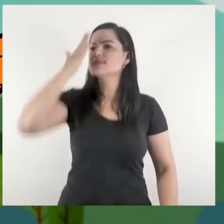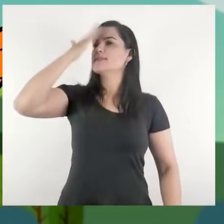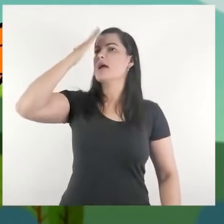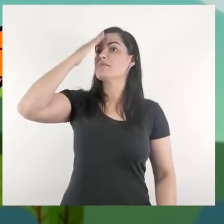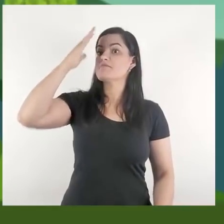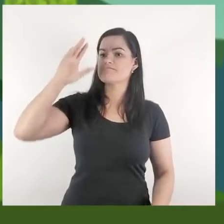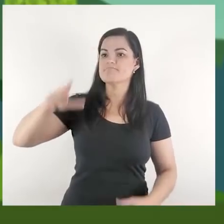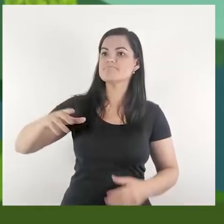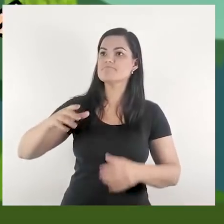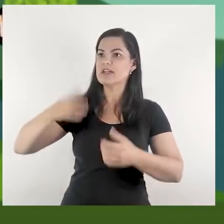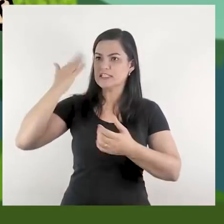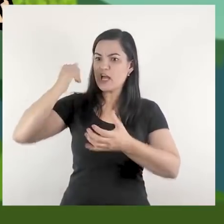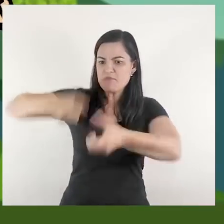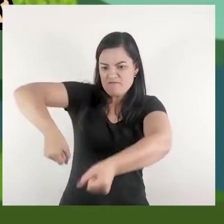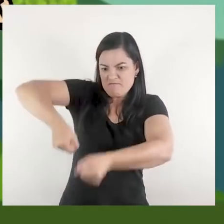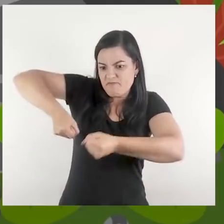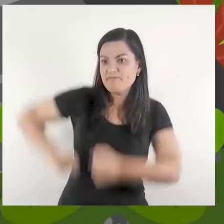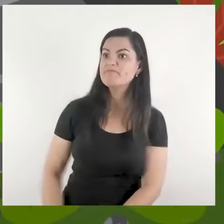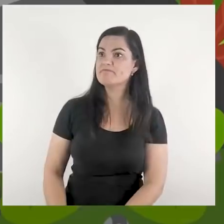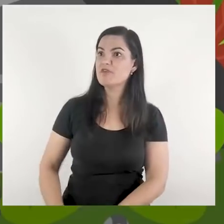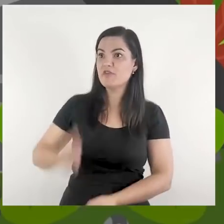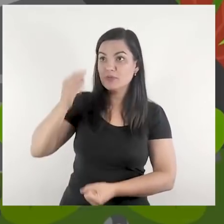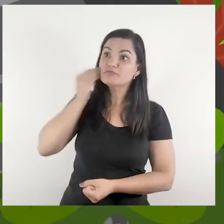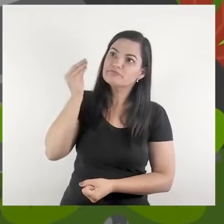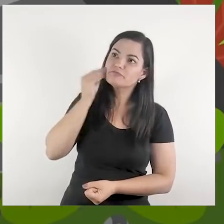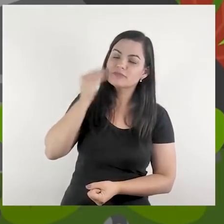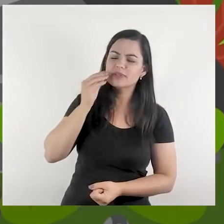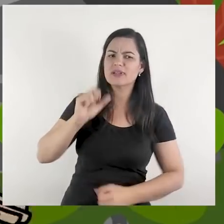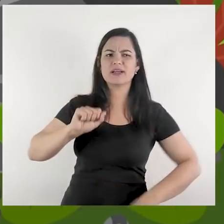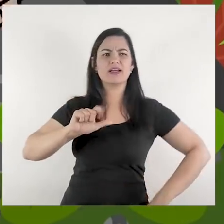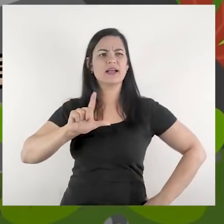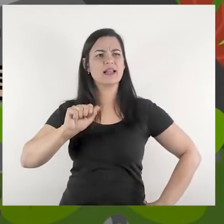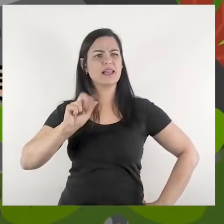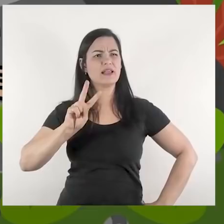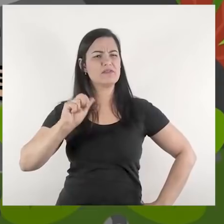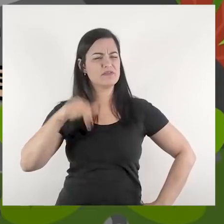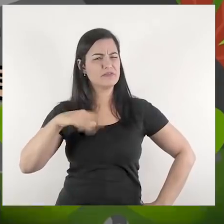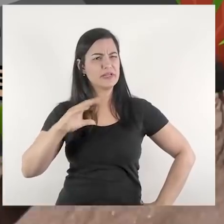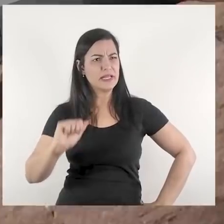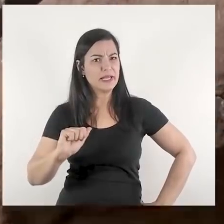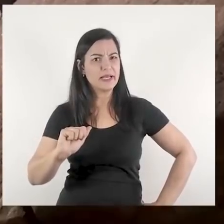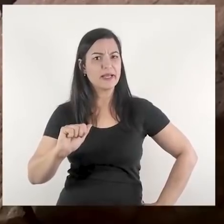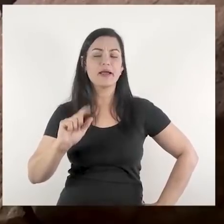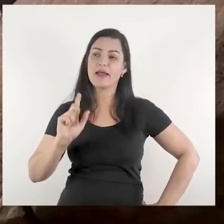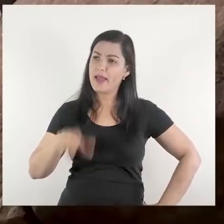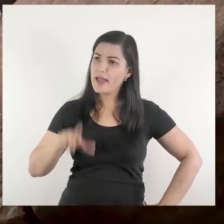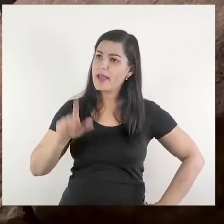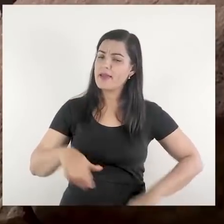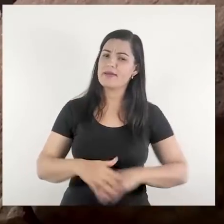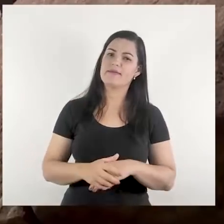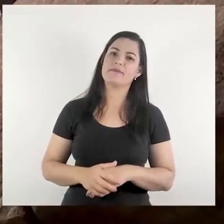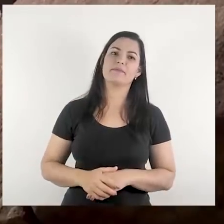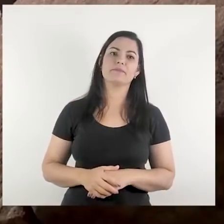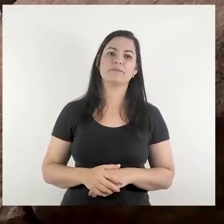uma alavanca. Gênio! Alavanca? Mas o que é isso?